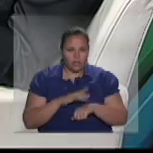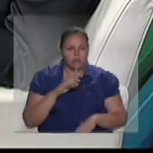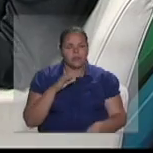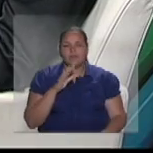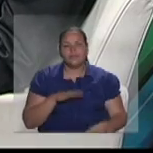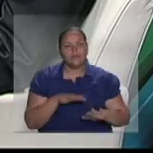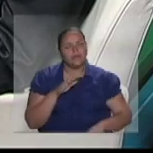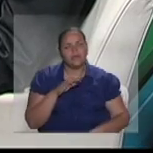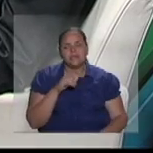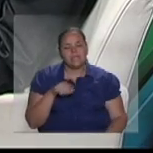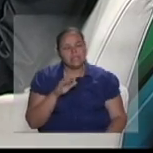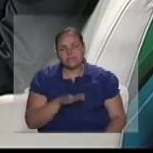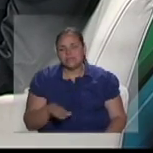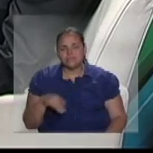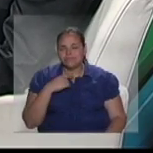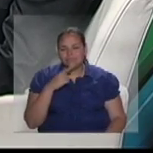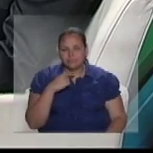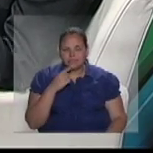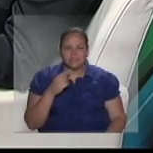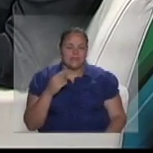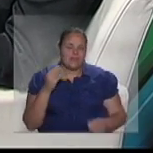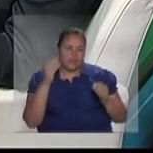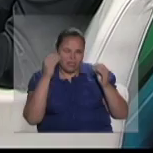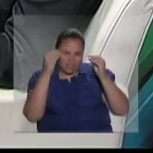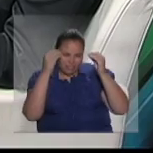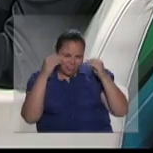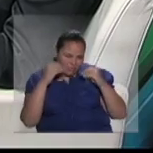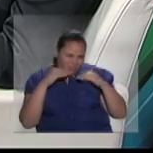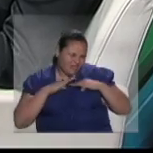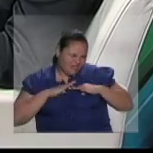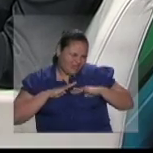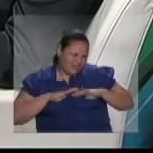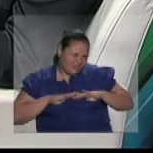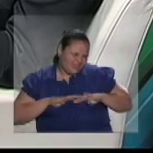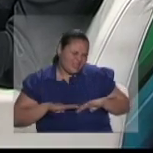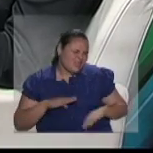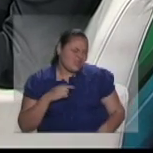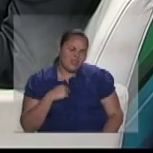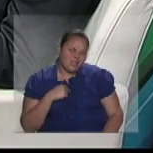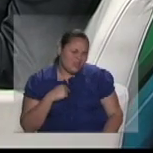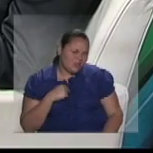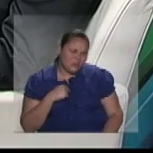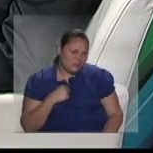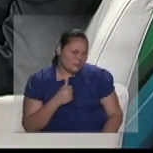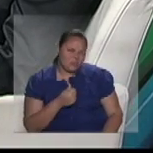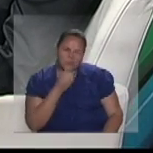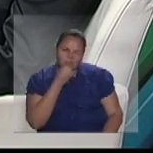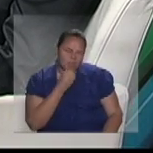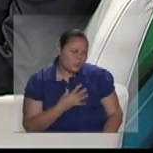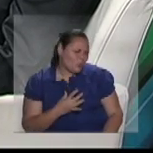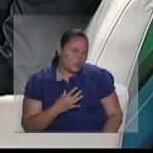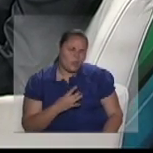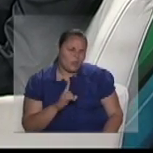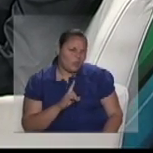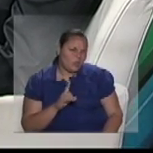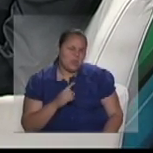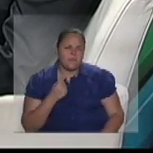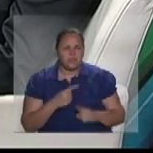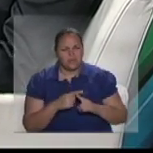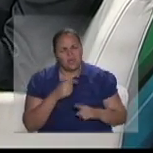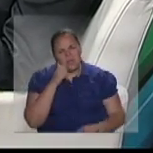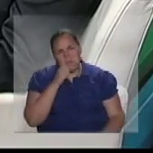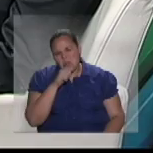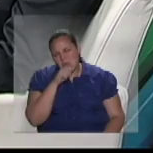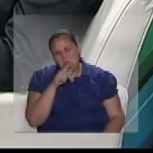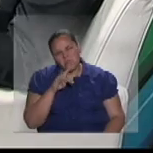da criança não dá conta e aí baixa a autoestima, né? Poxa, eu não sou tão bom quanto eu poderia ser,